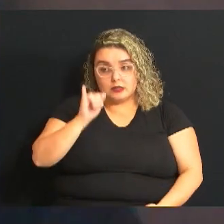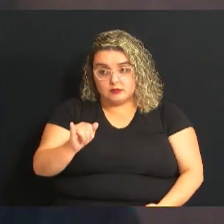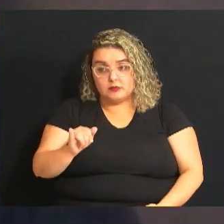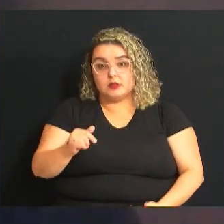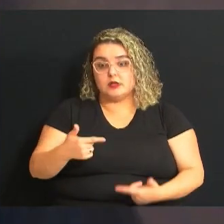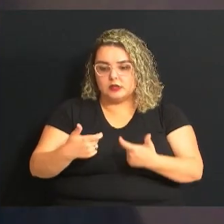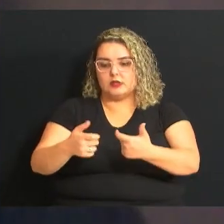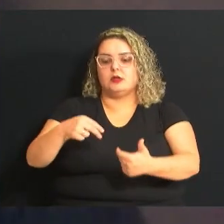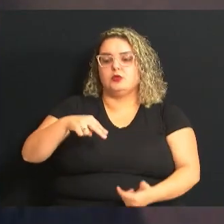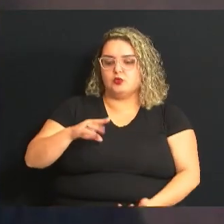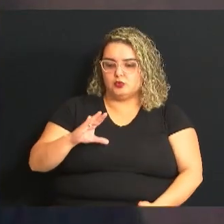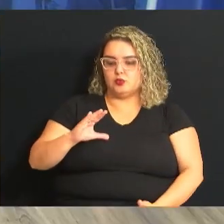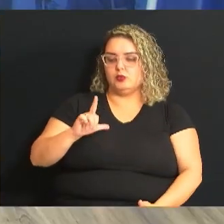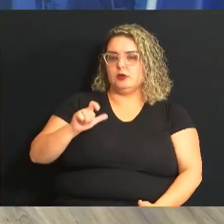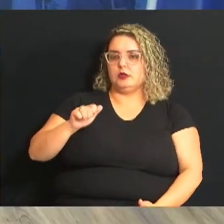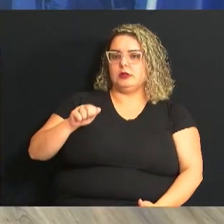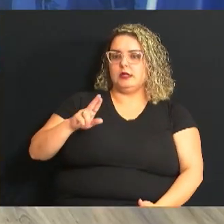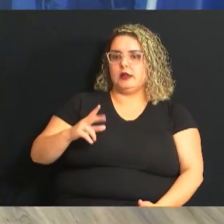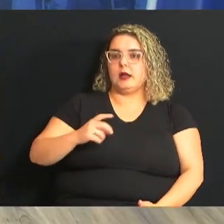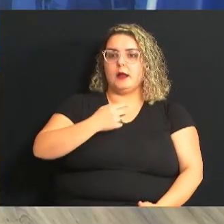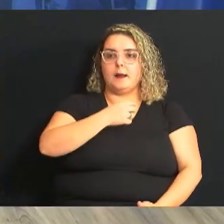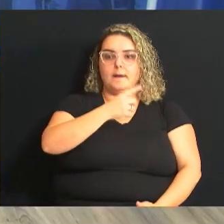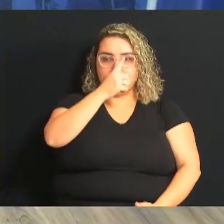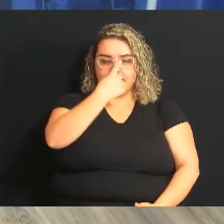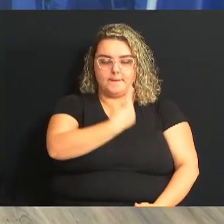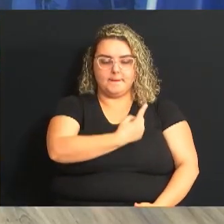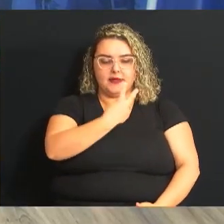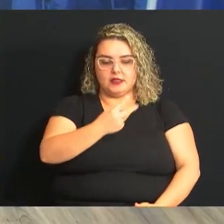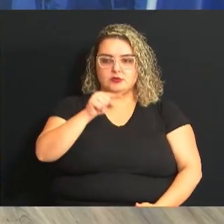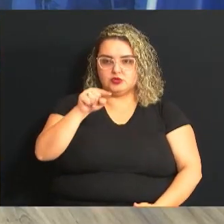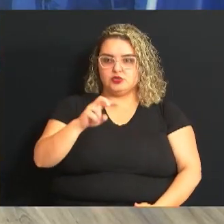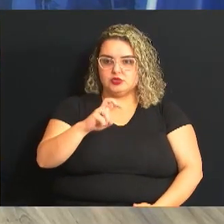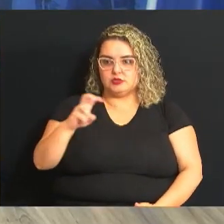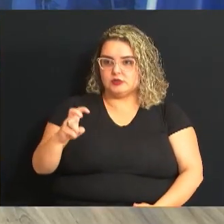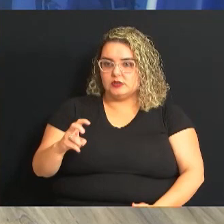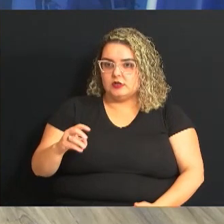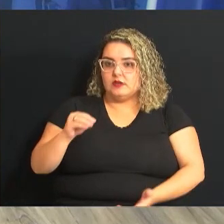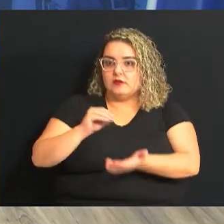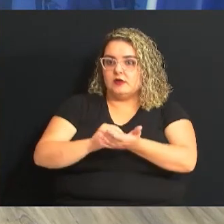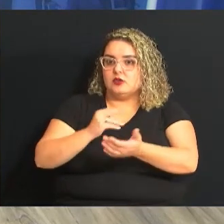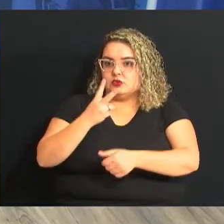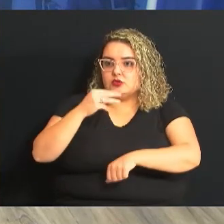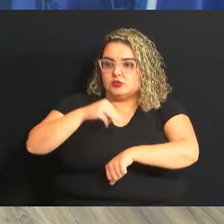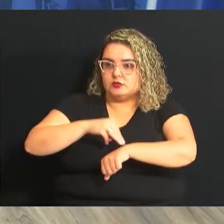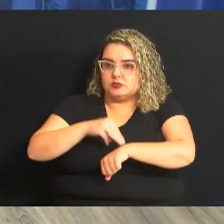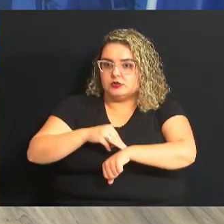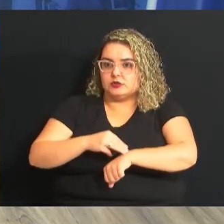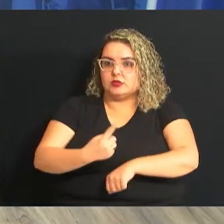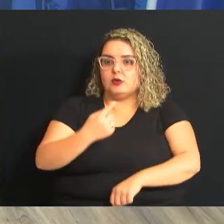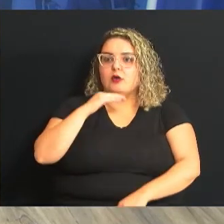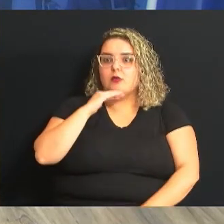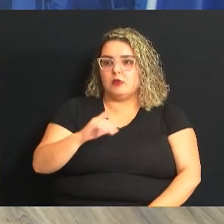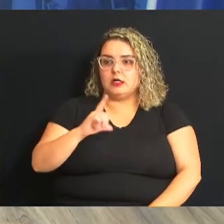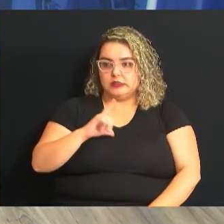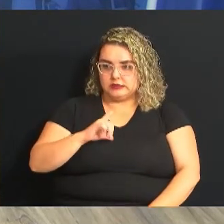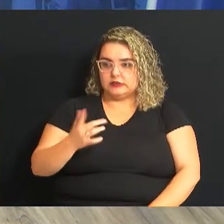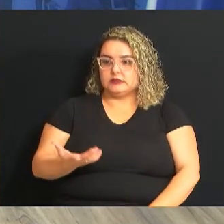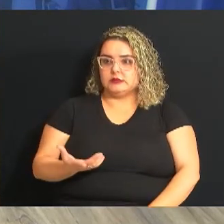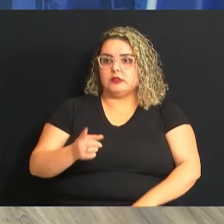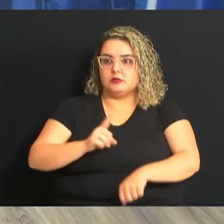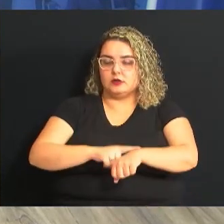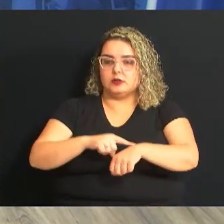cada vez mais próximo ao inverno, e quando esse inverno chegar, ele vai pesar muito sobre a Europa, mas principalmente sobre a população da Ucrânia, que